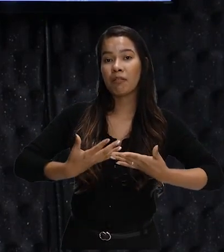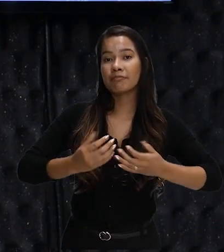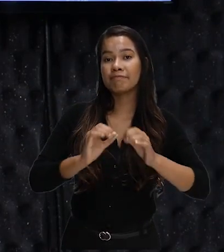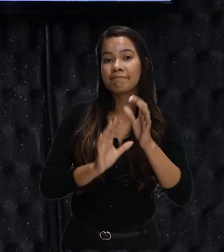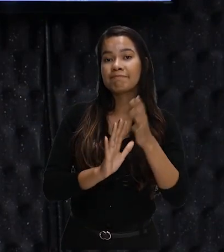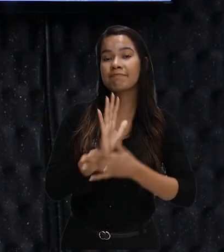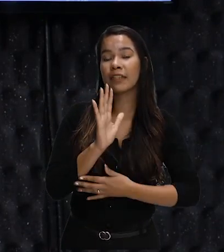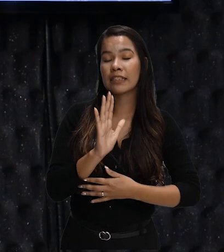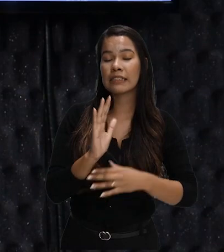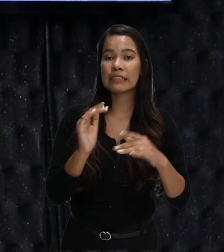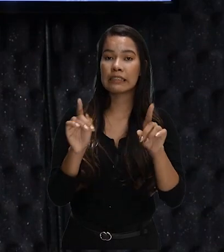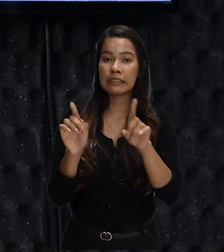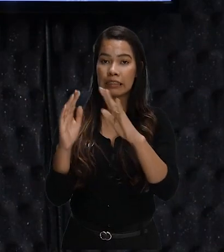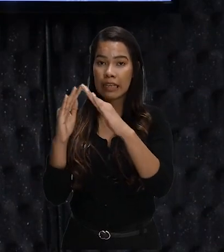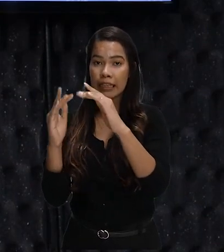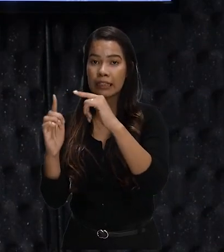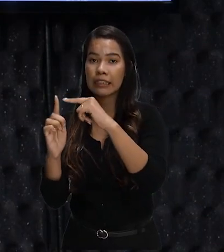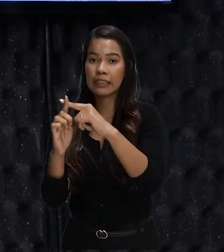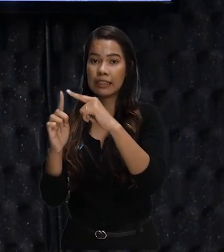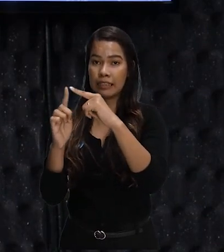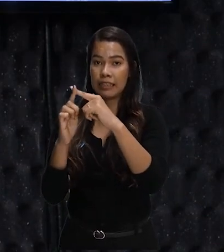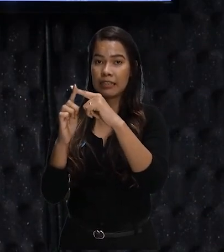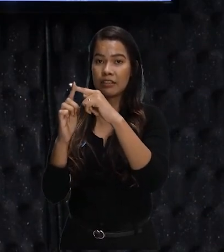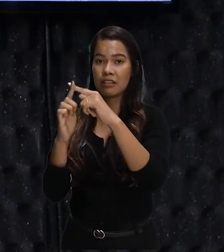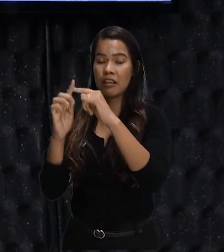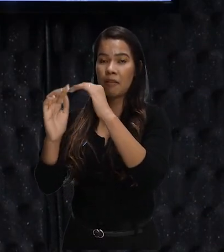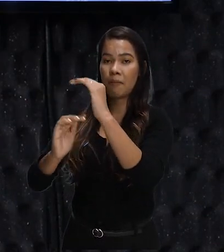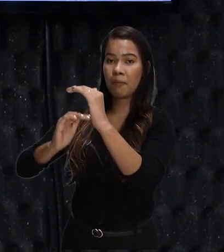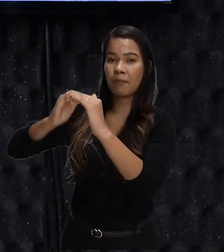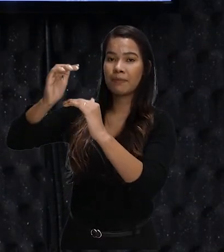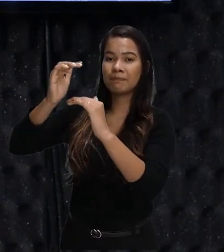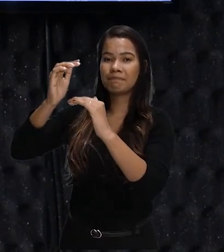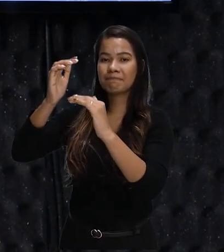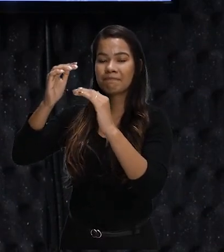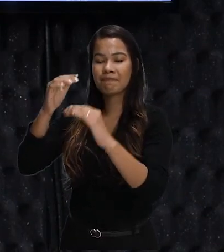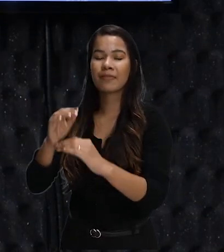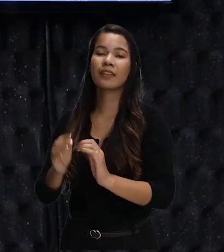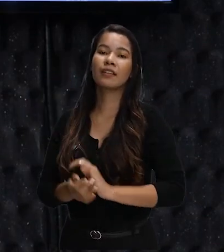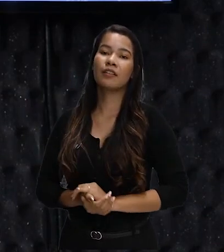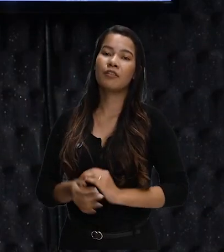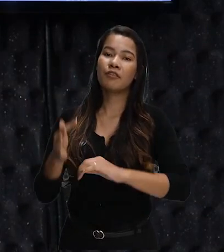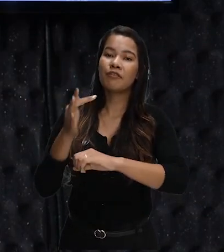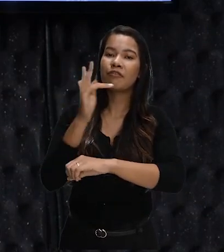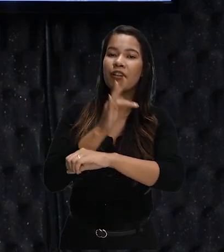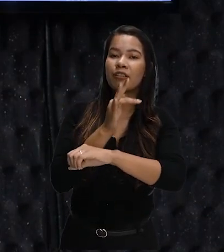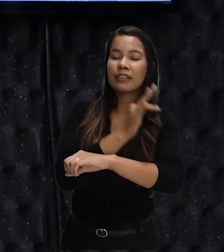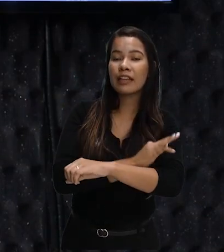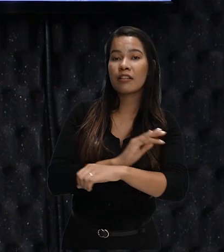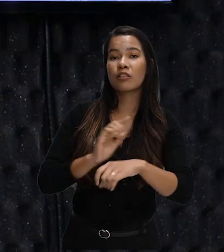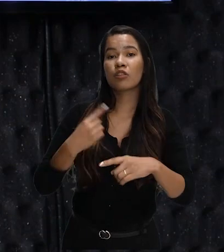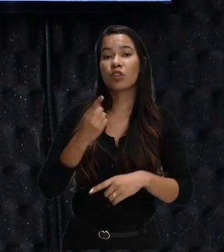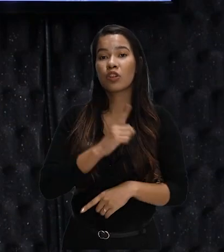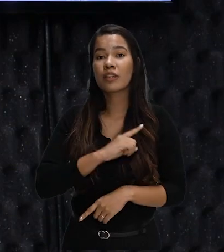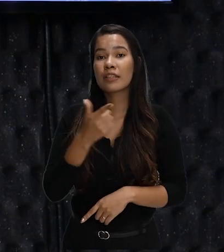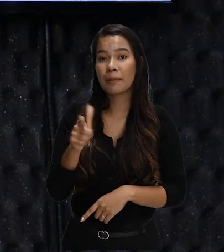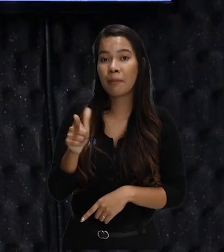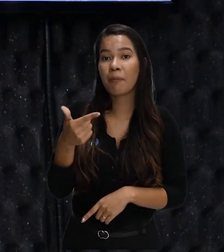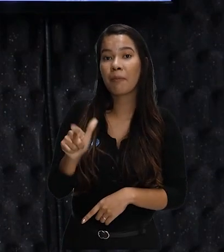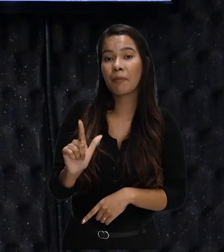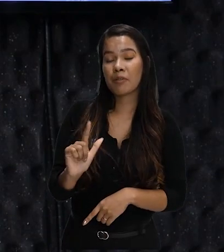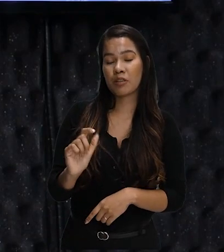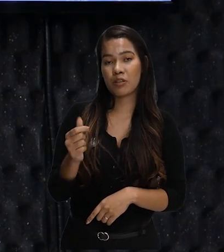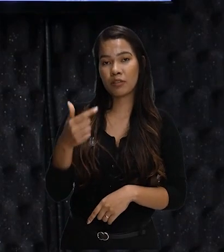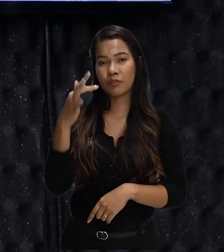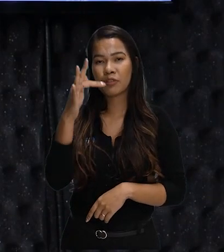A igreja era a senhora feudal. Nós vamos repetir muito isso em mais algumas aulas, para que fique bem